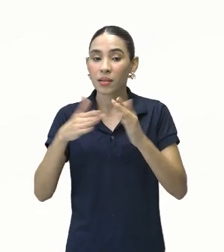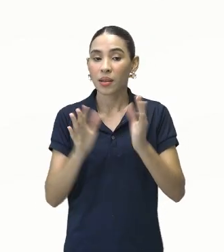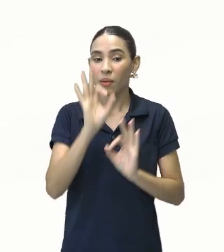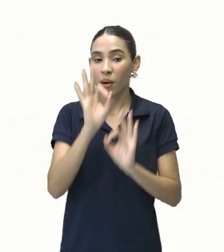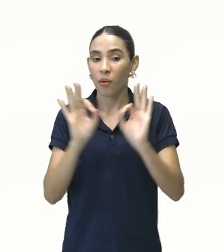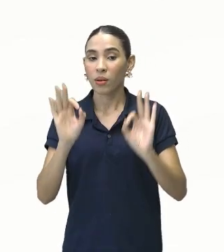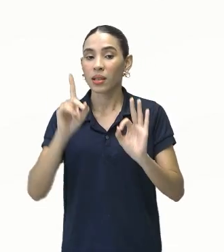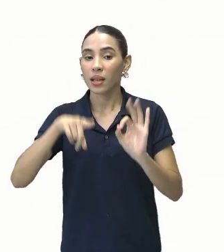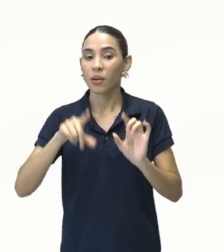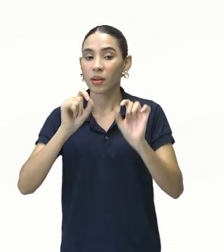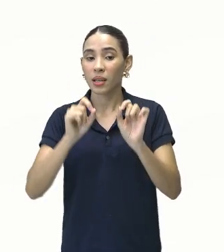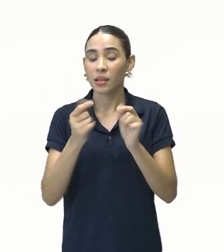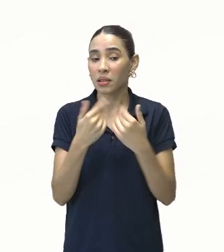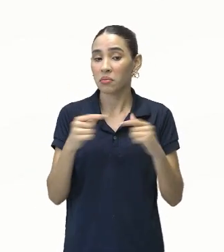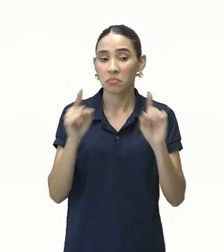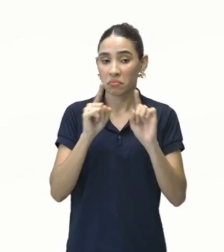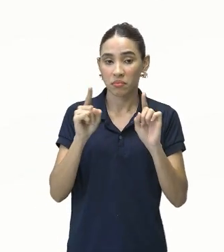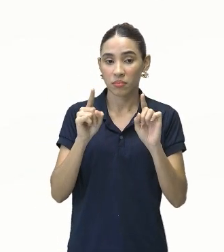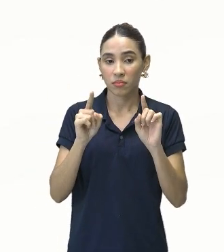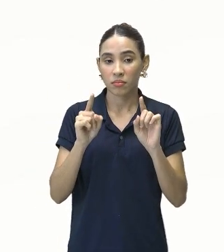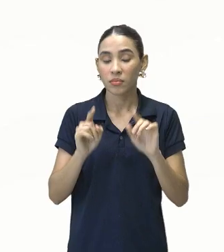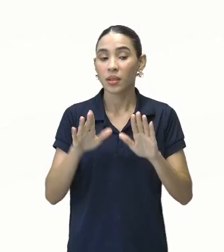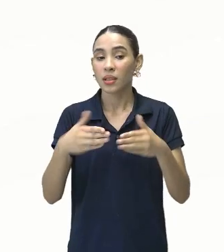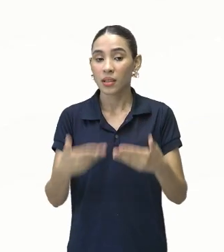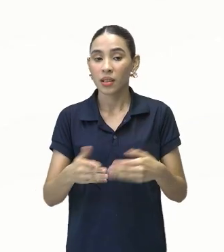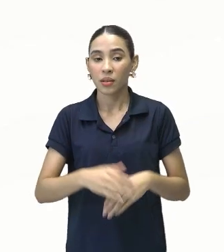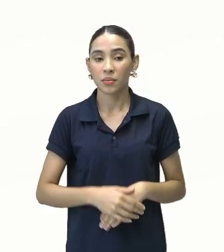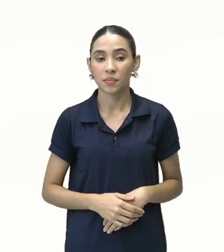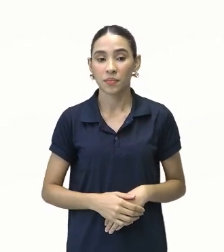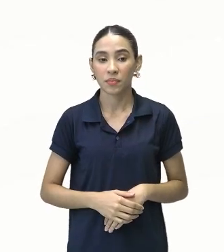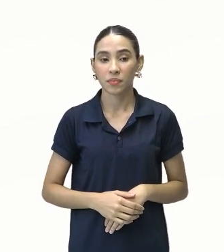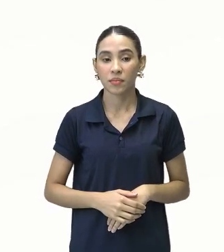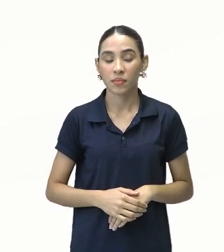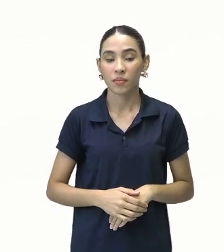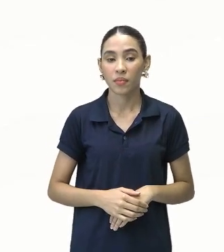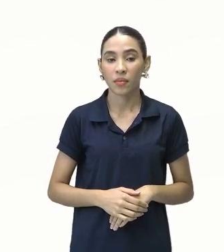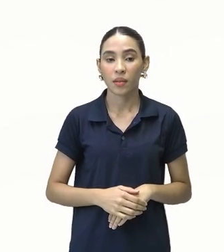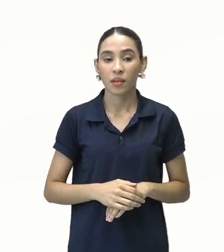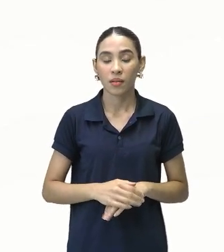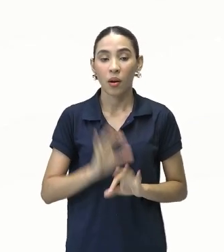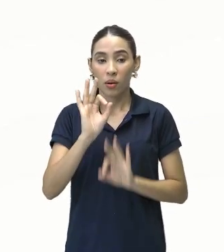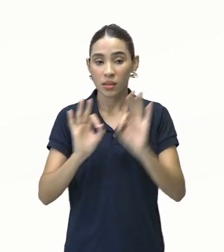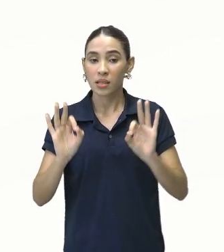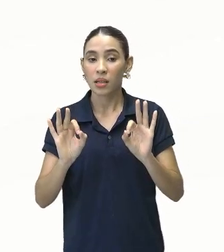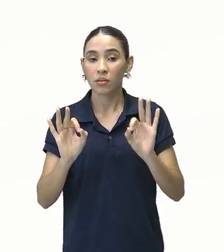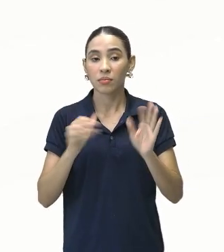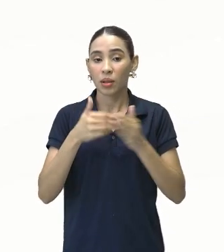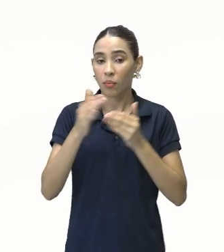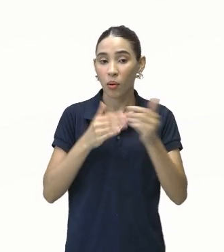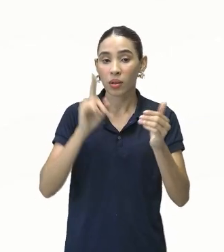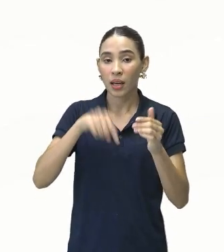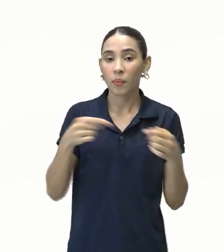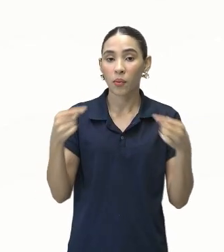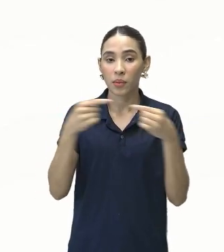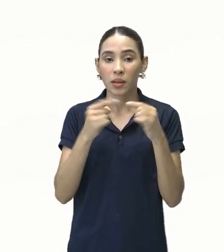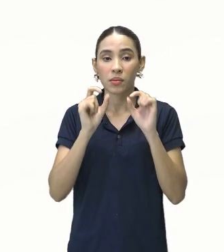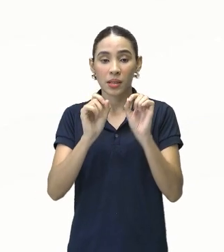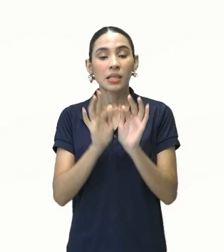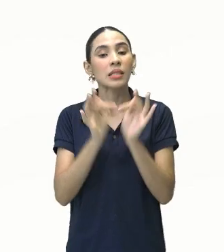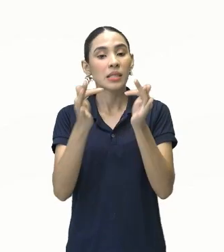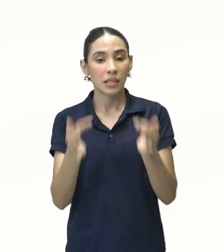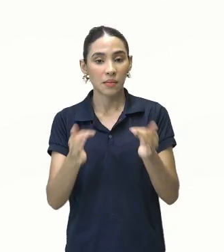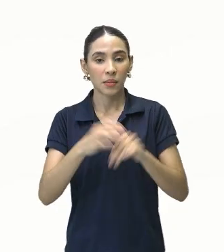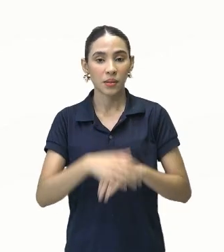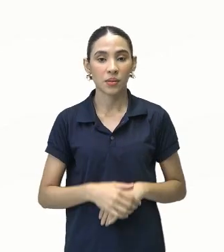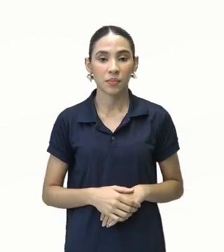nesse caso, não importa. Portanto, como a ordem não importa, trata-se de uma combinação